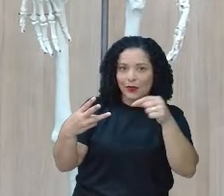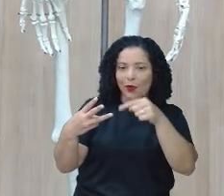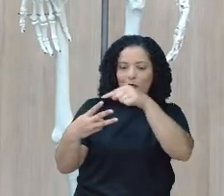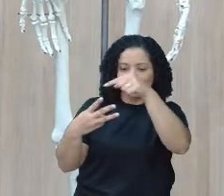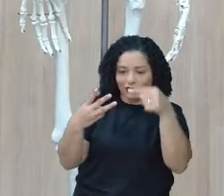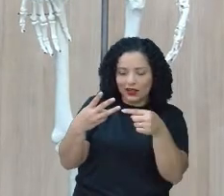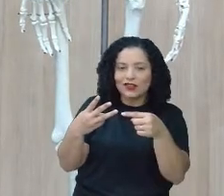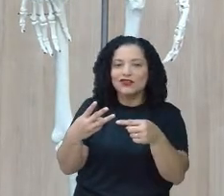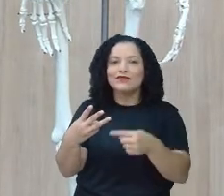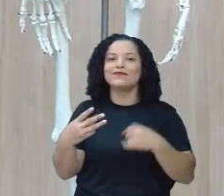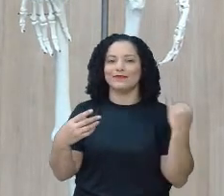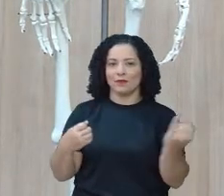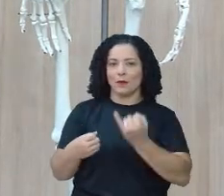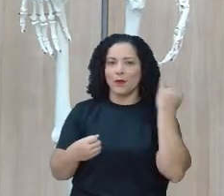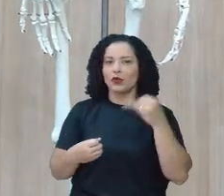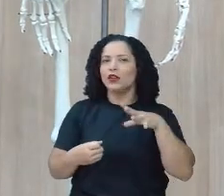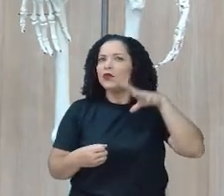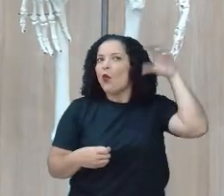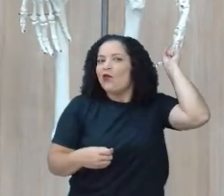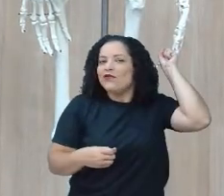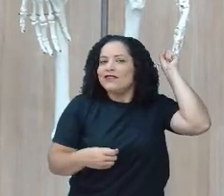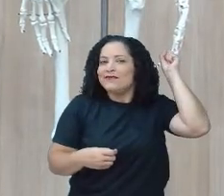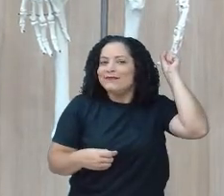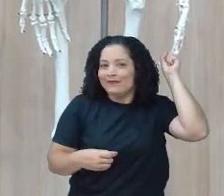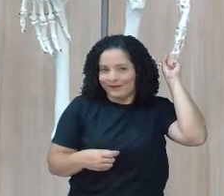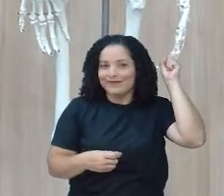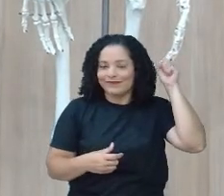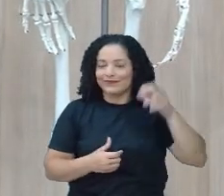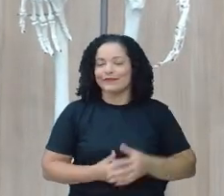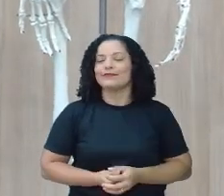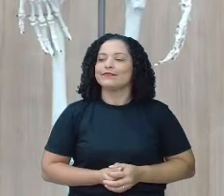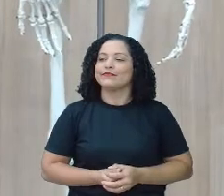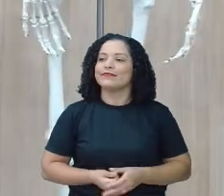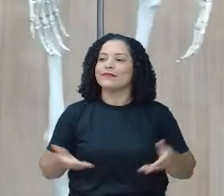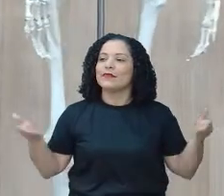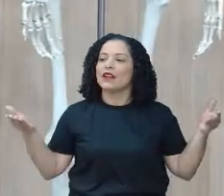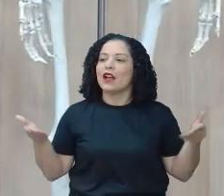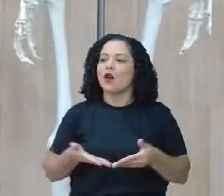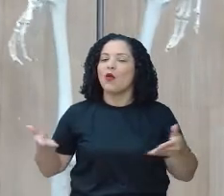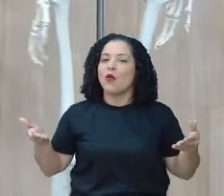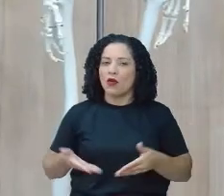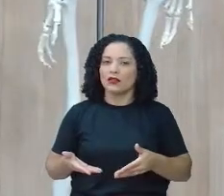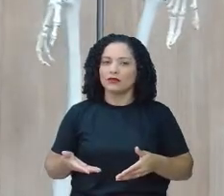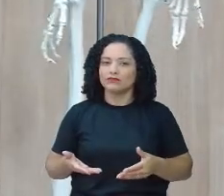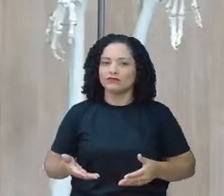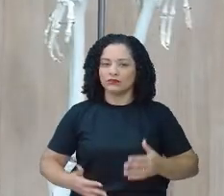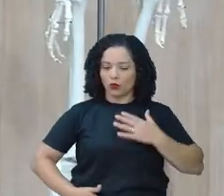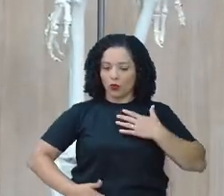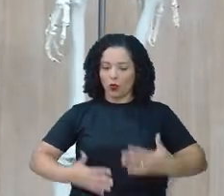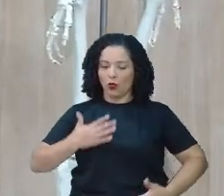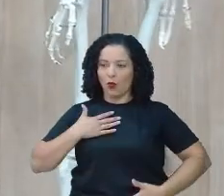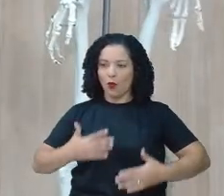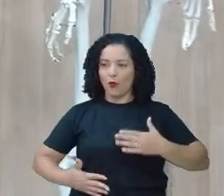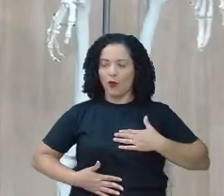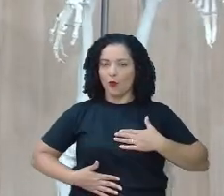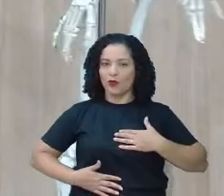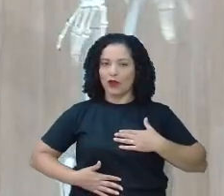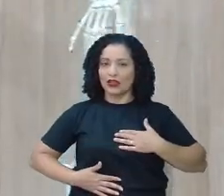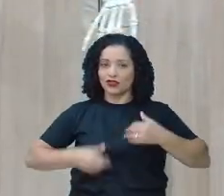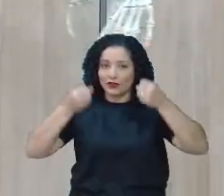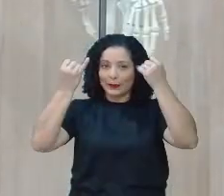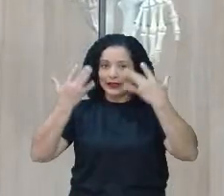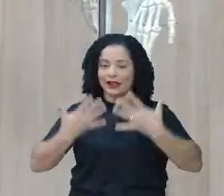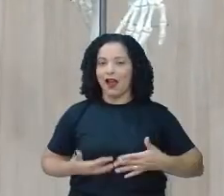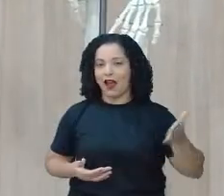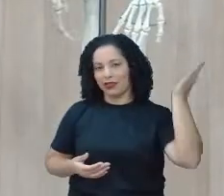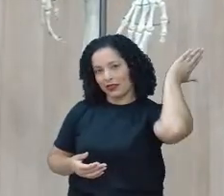outras aulas. Mas vamos continuar. Para falar da questão, aí vamos descer um pouquinho, a gente vai falar a questão da coluna.